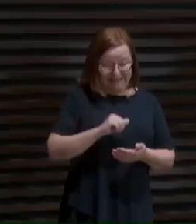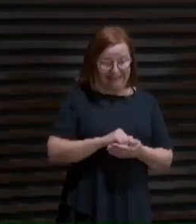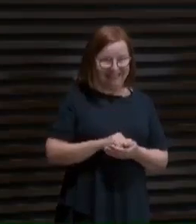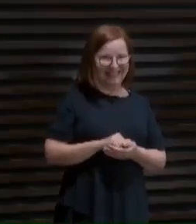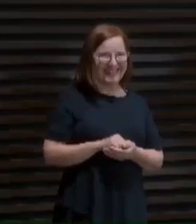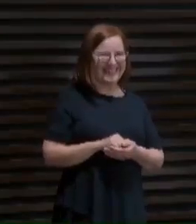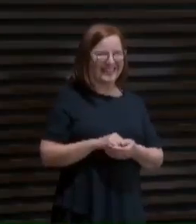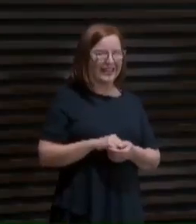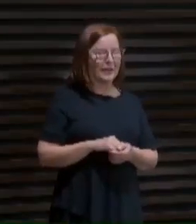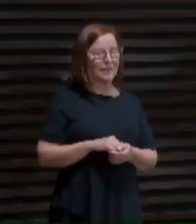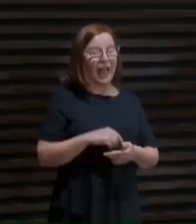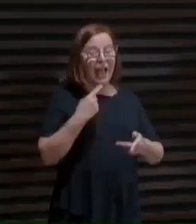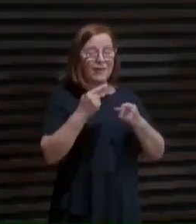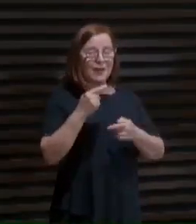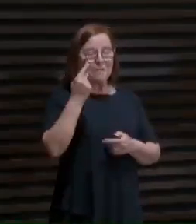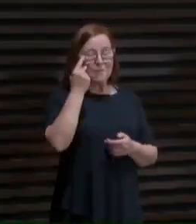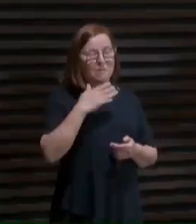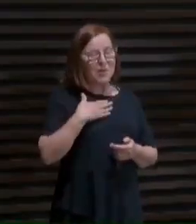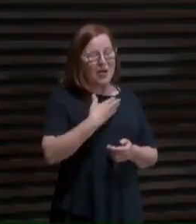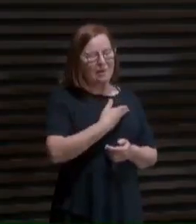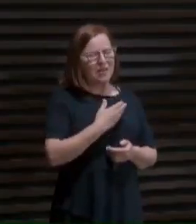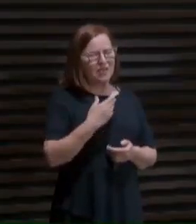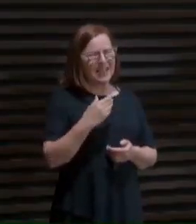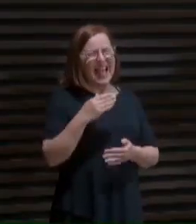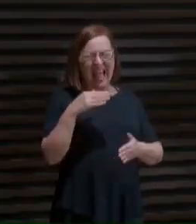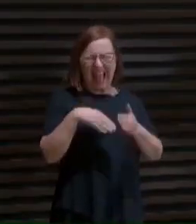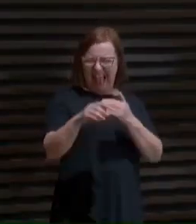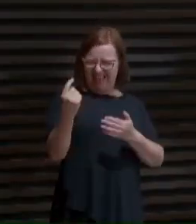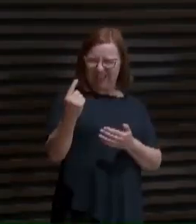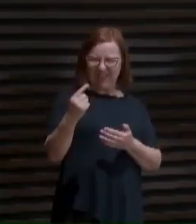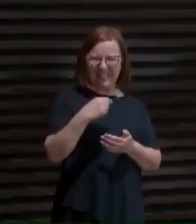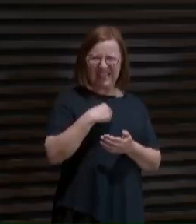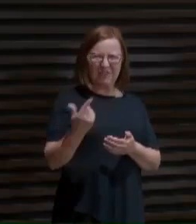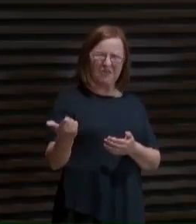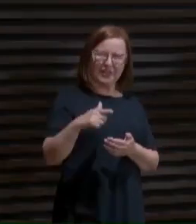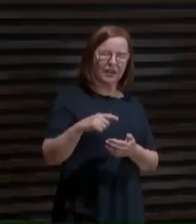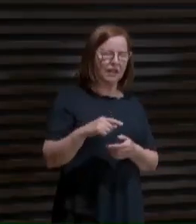Moacir, vai, meu filho, que eu vou voltar. Ele disse: por que, pastor? Eu disse: eu levei um pito.